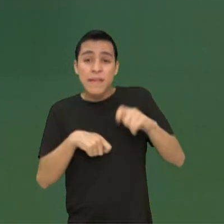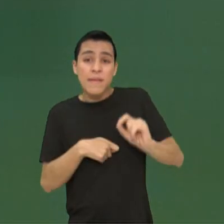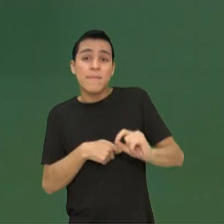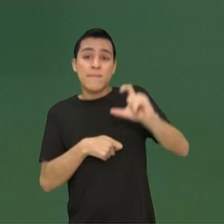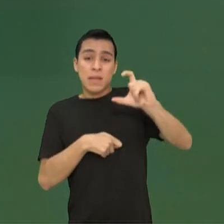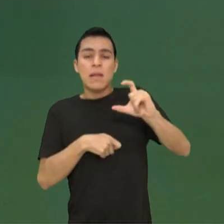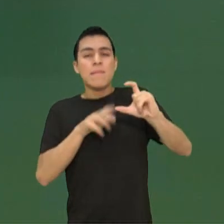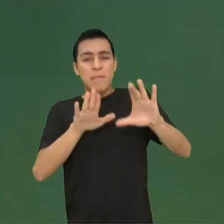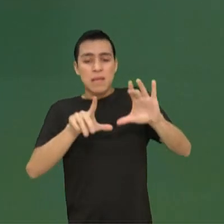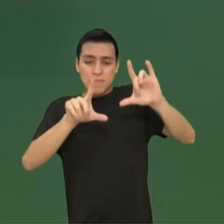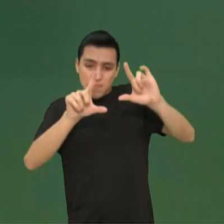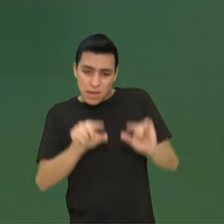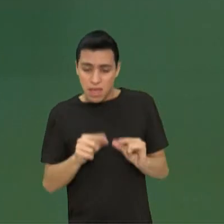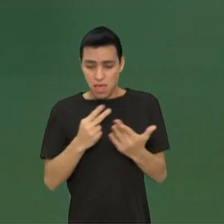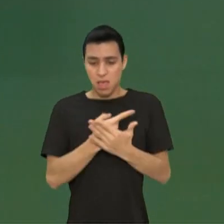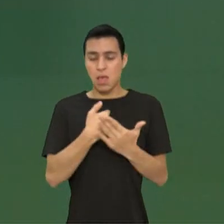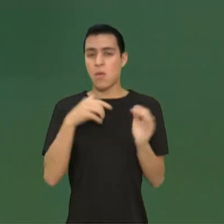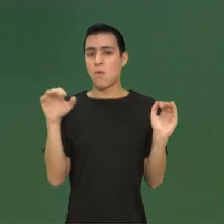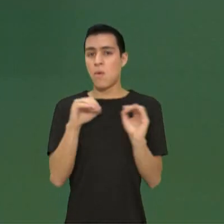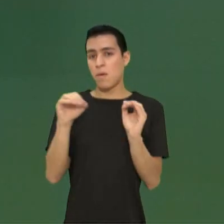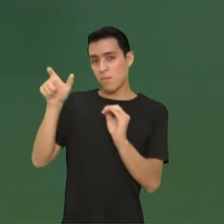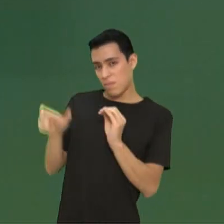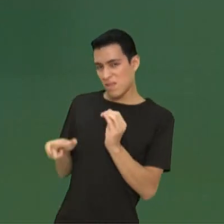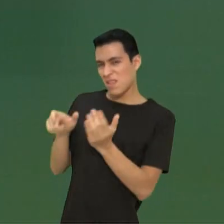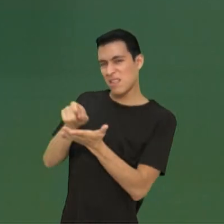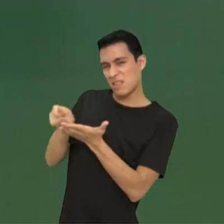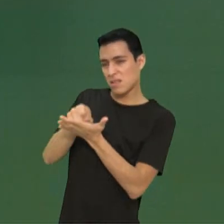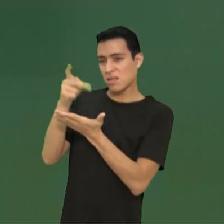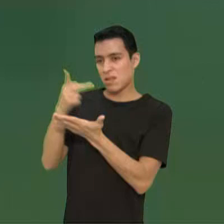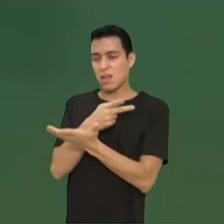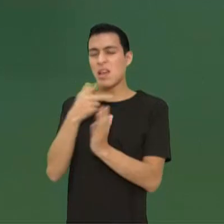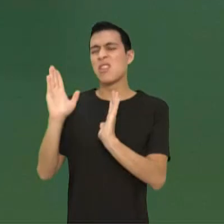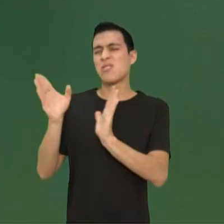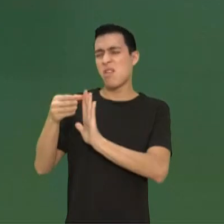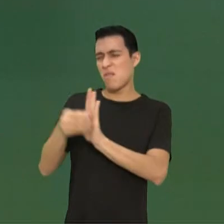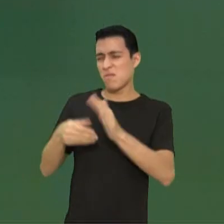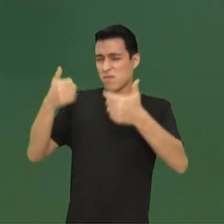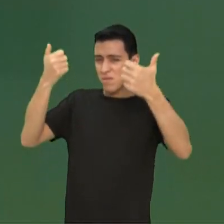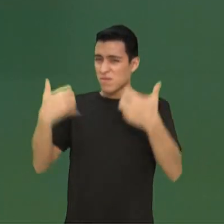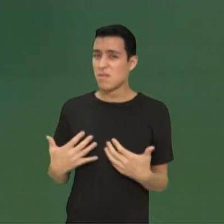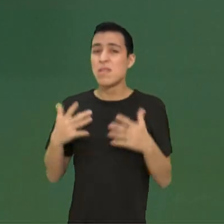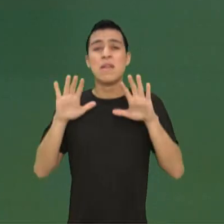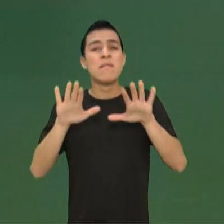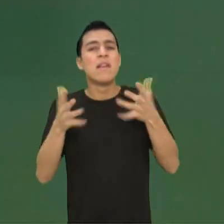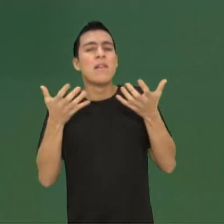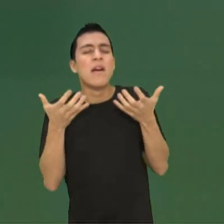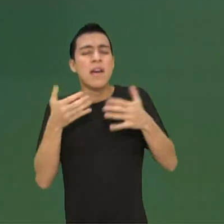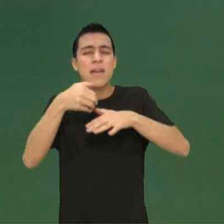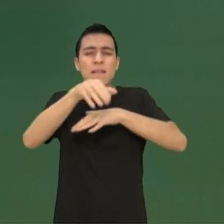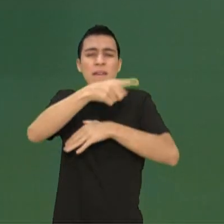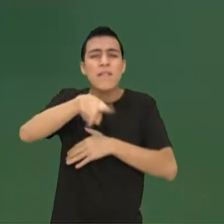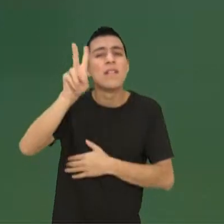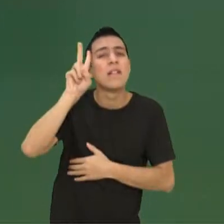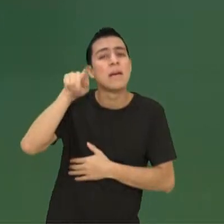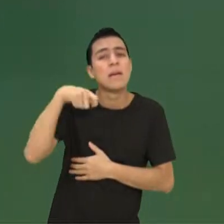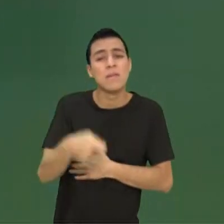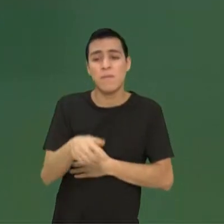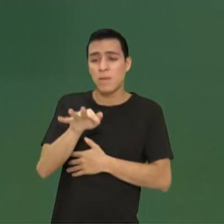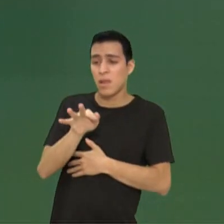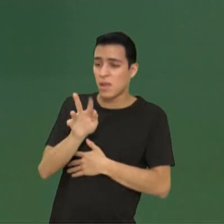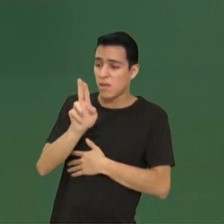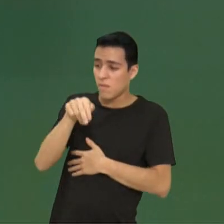maiúscula, está minúscula, não é erro meu, só para reforçar um conteúdo já trabalhado. Mas o que eu quero lembrar vocês sobre os